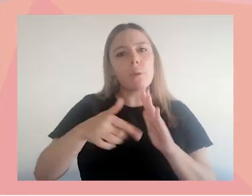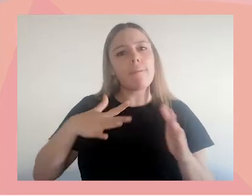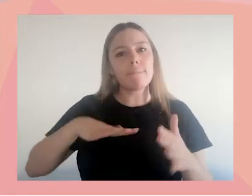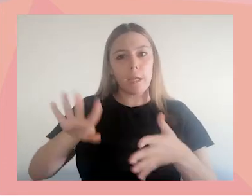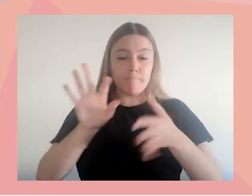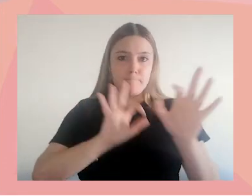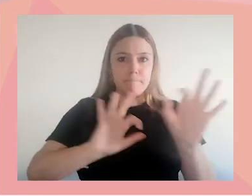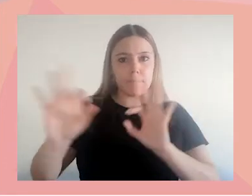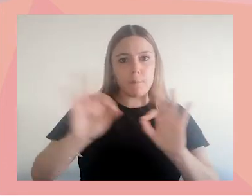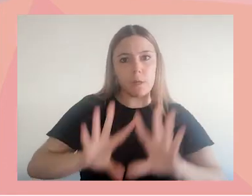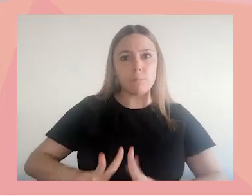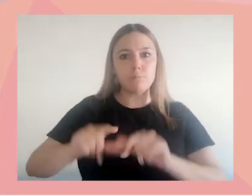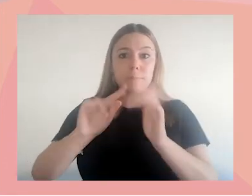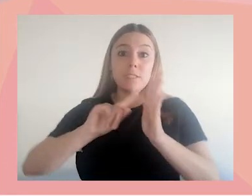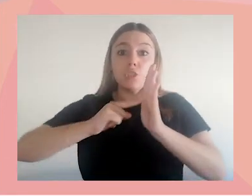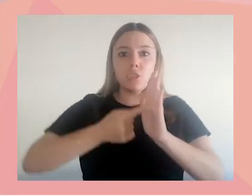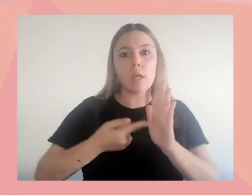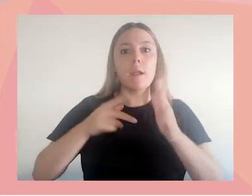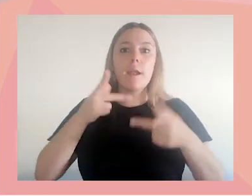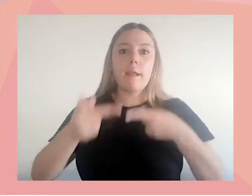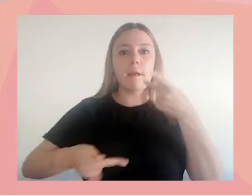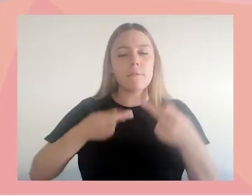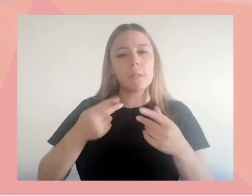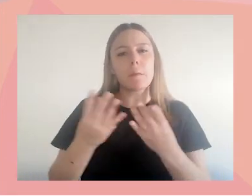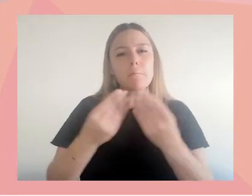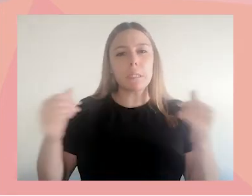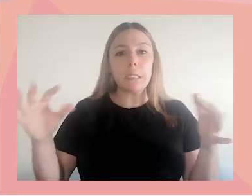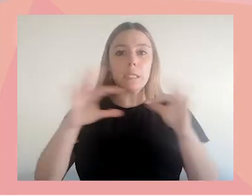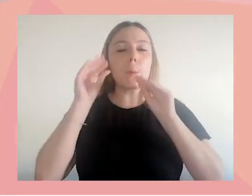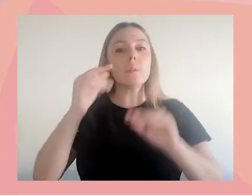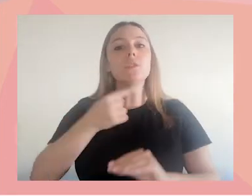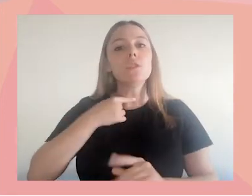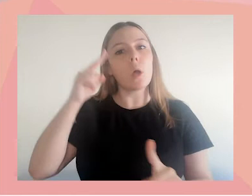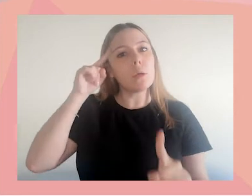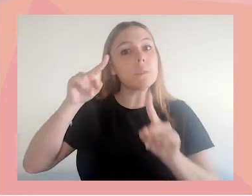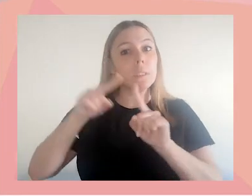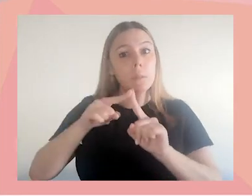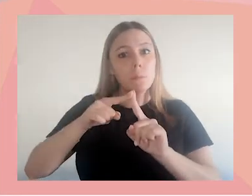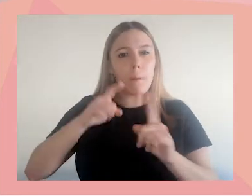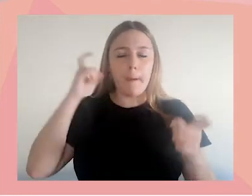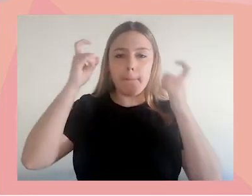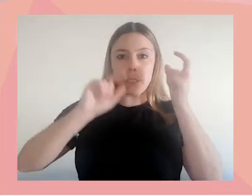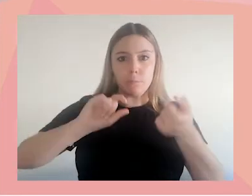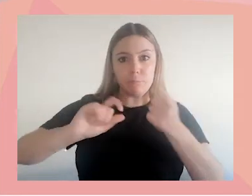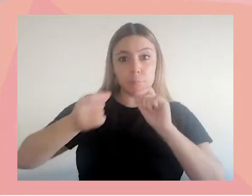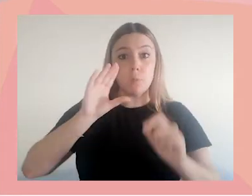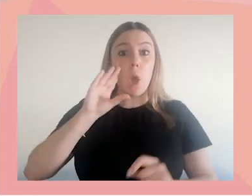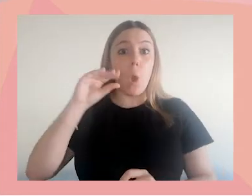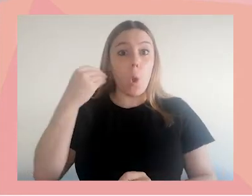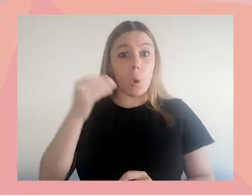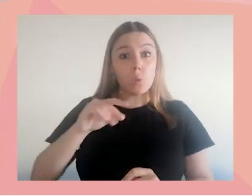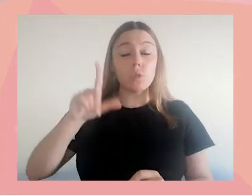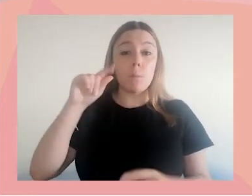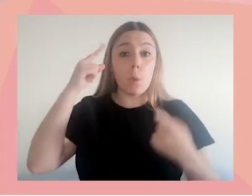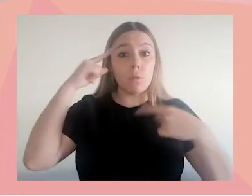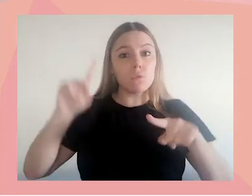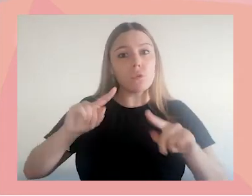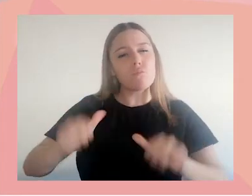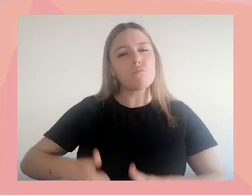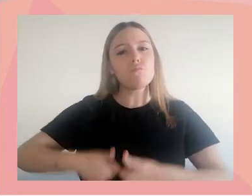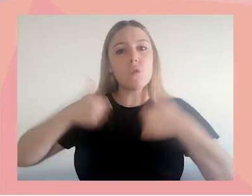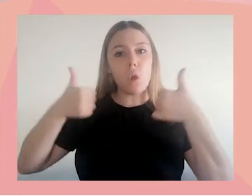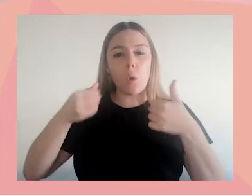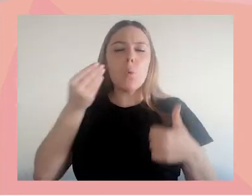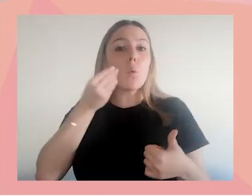CoMMiTTEd irá planear, desenvolver, testar e avaliar recursos para o ensino digital com o objetivo de melhorar o pensamento crítico dos estudantes e dos